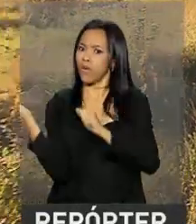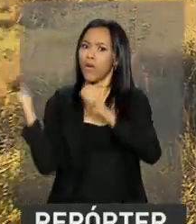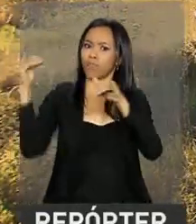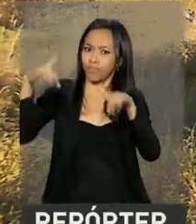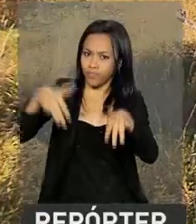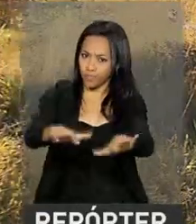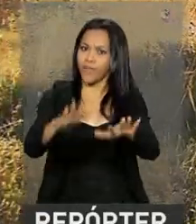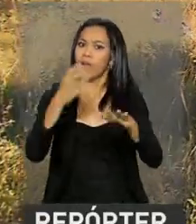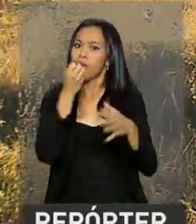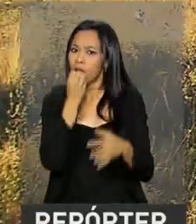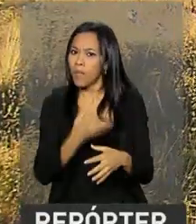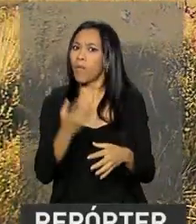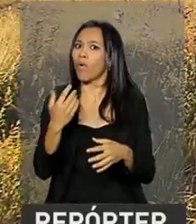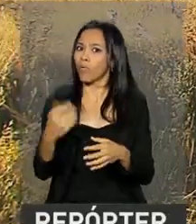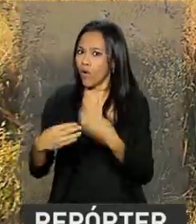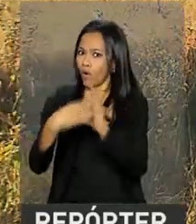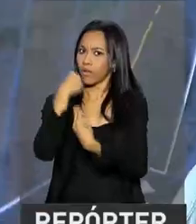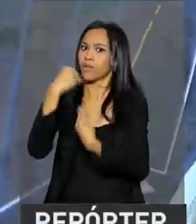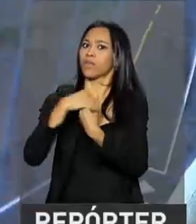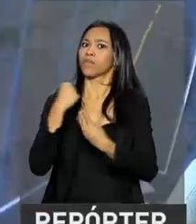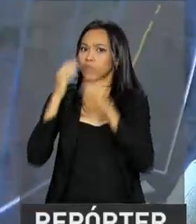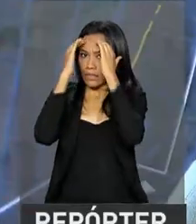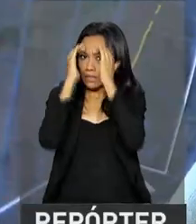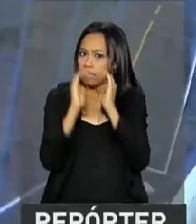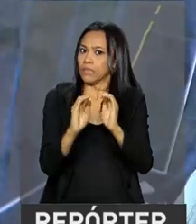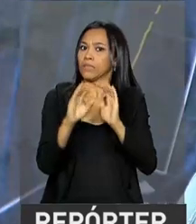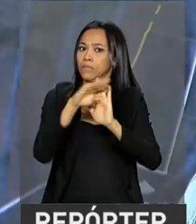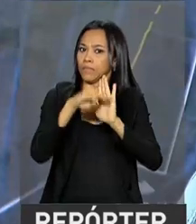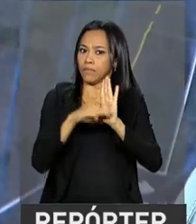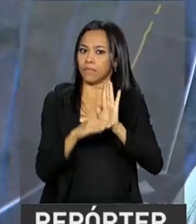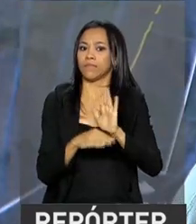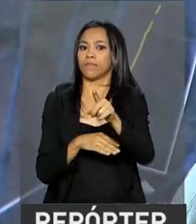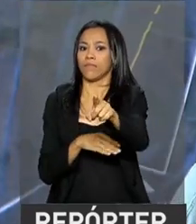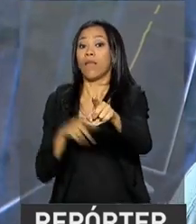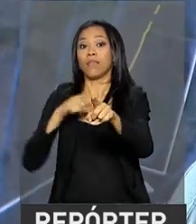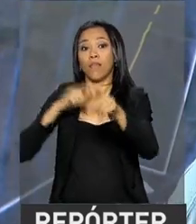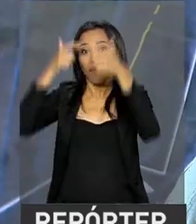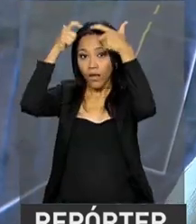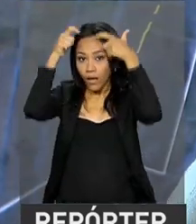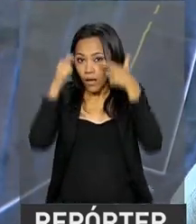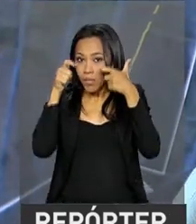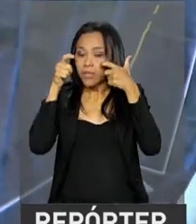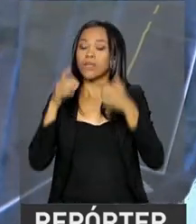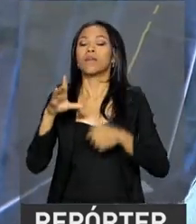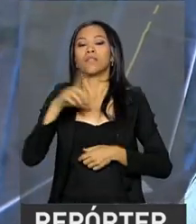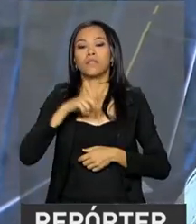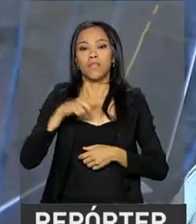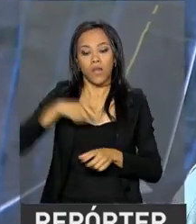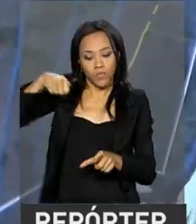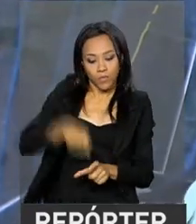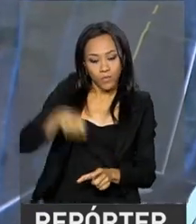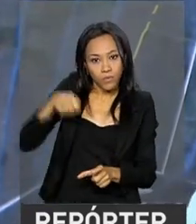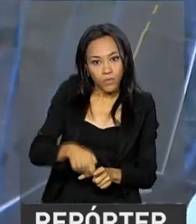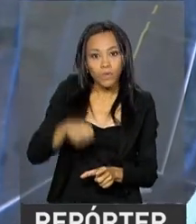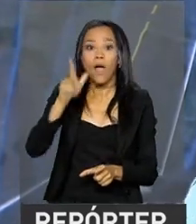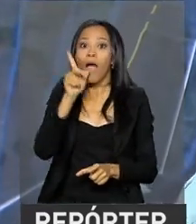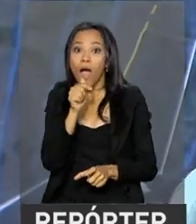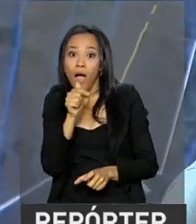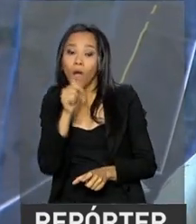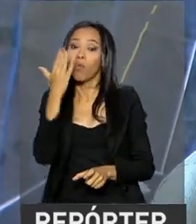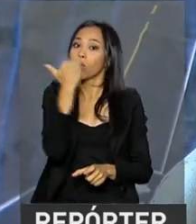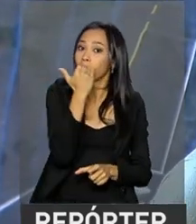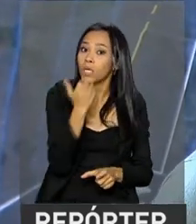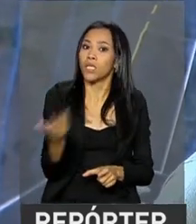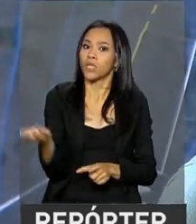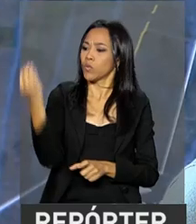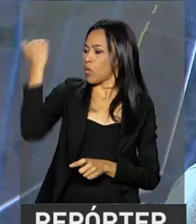passeio, é bom seguir algumas dicas. Tá de capacete, ter um kit de reparo de pneus, trazer bastante água, comida, porque